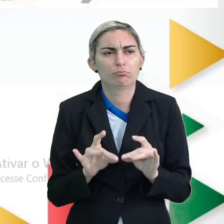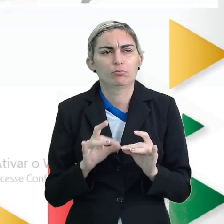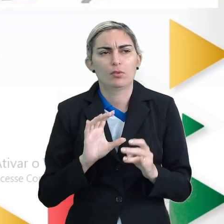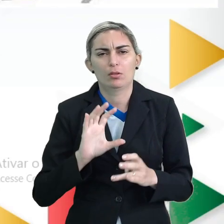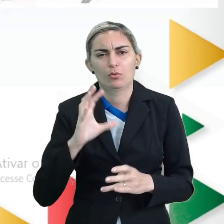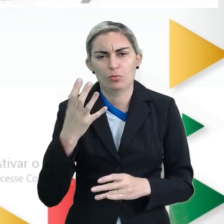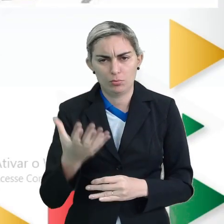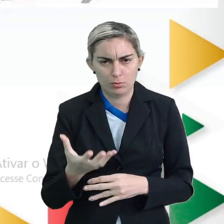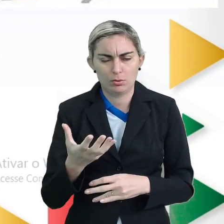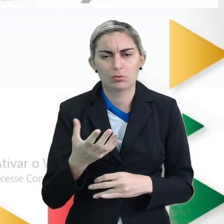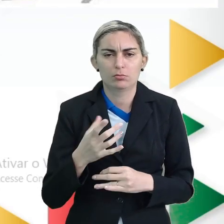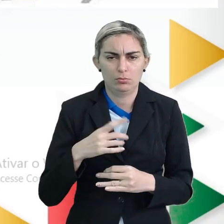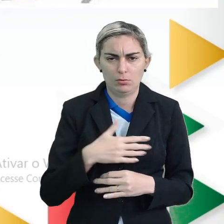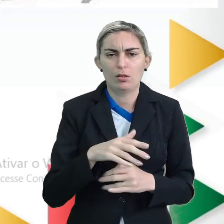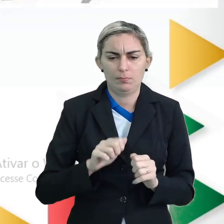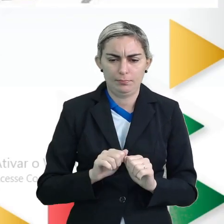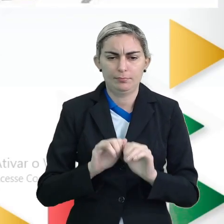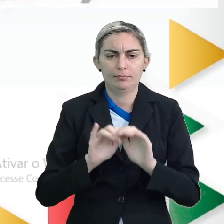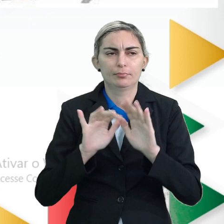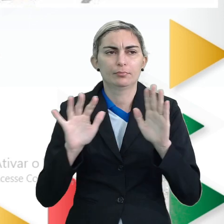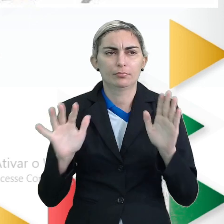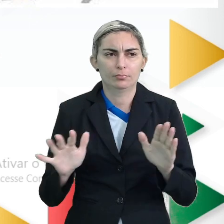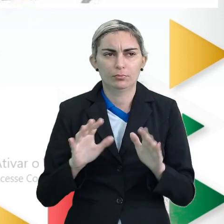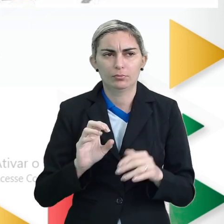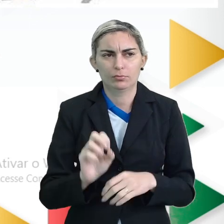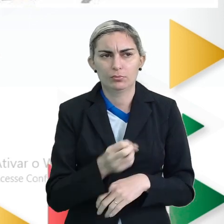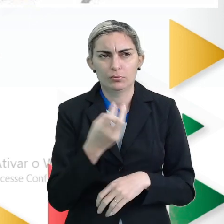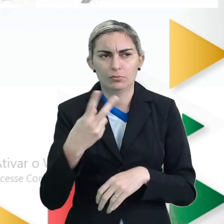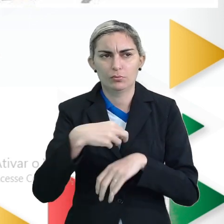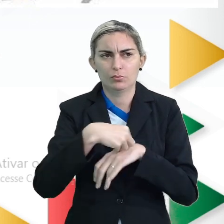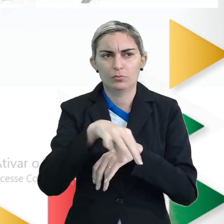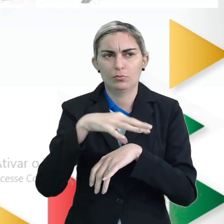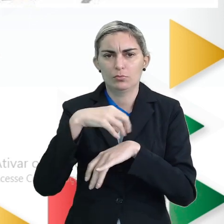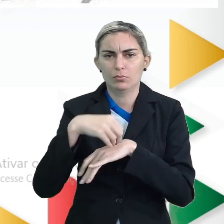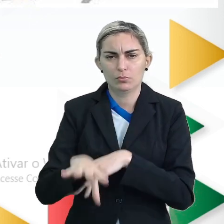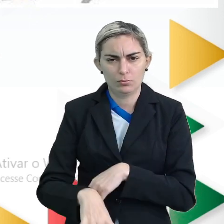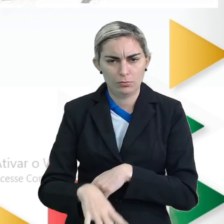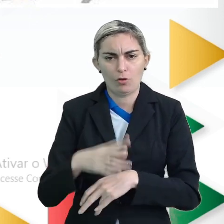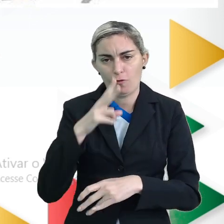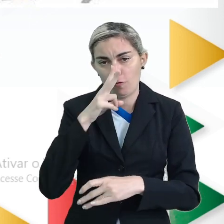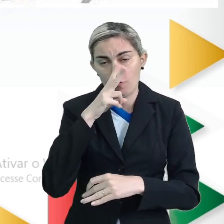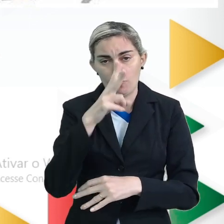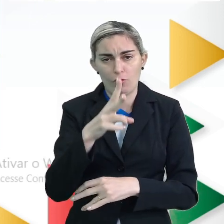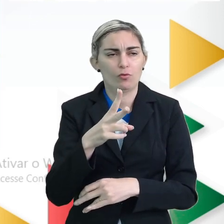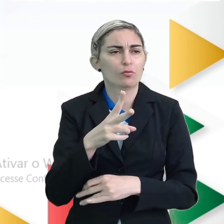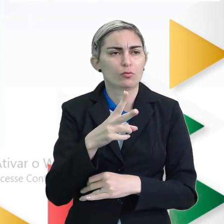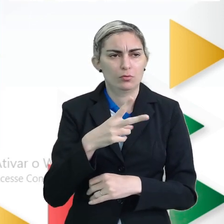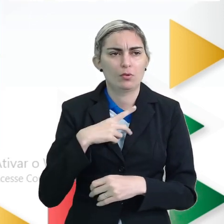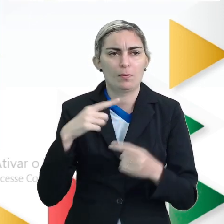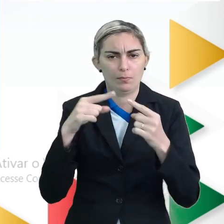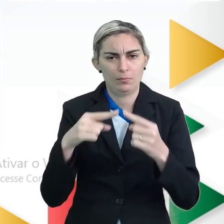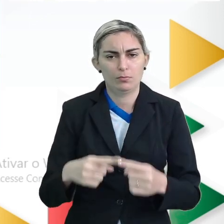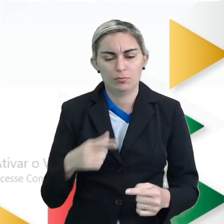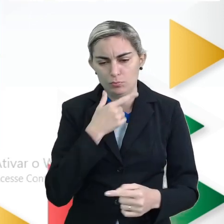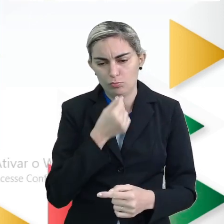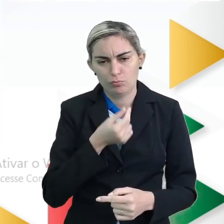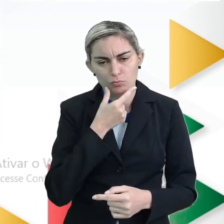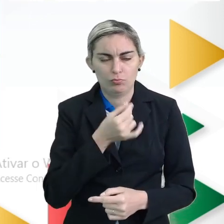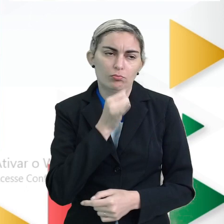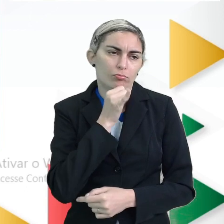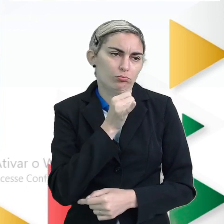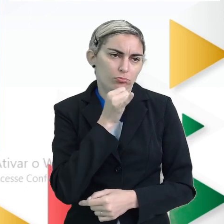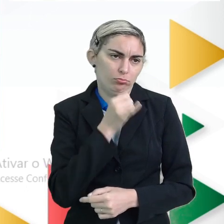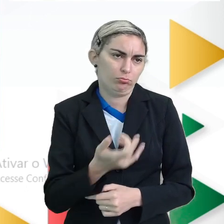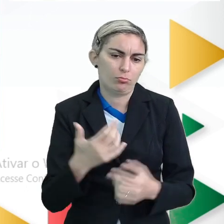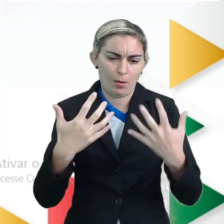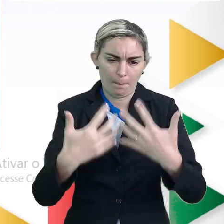ocorrer através da ampliação ou transmissão da força aplicada pelo homem. Por exemplo,